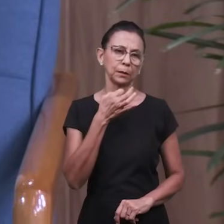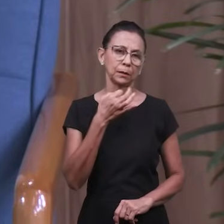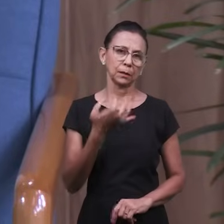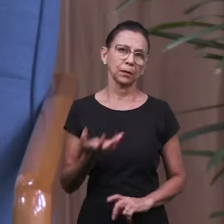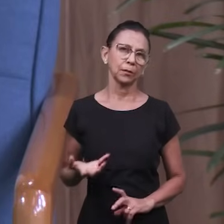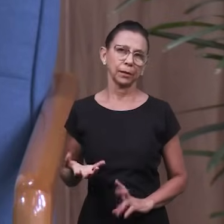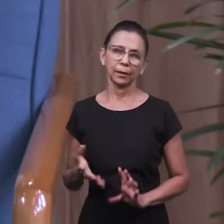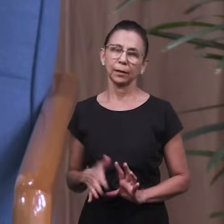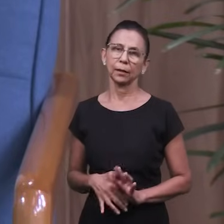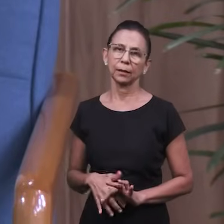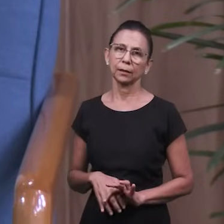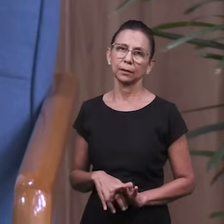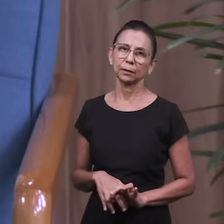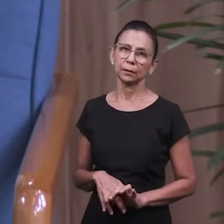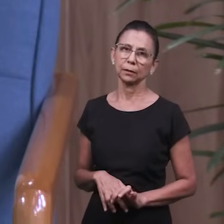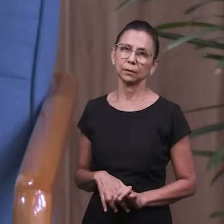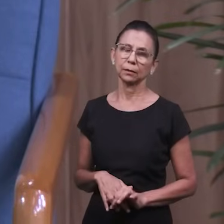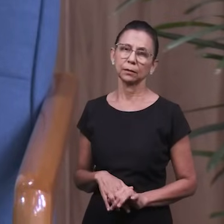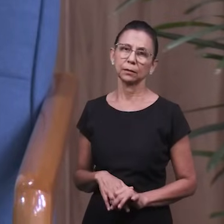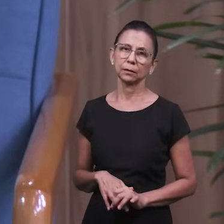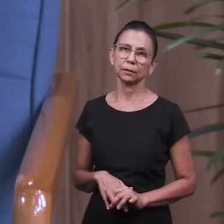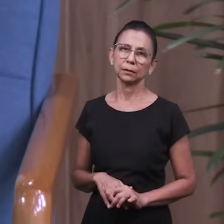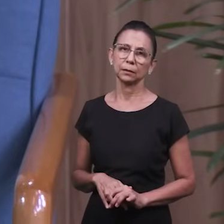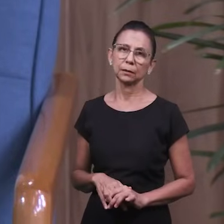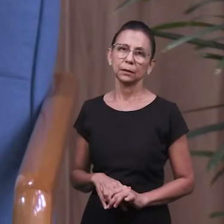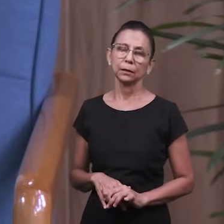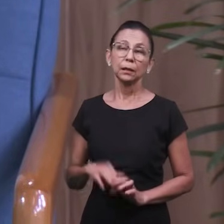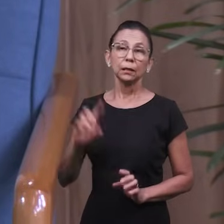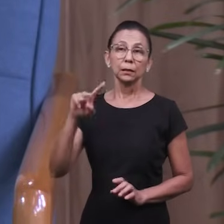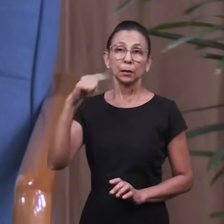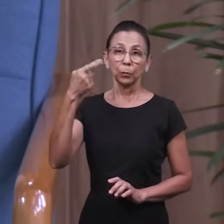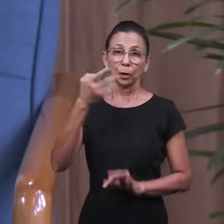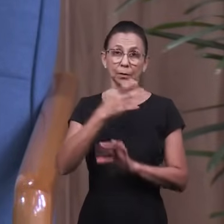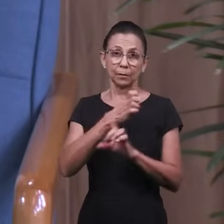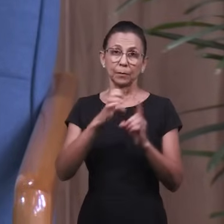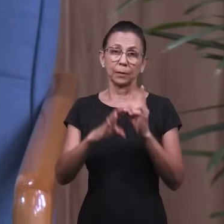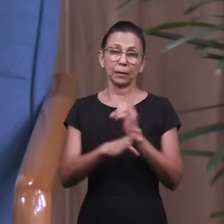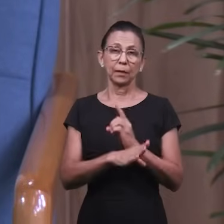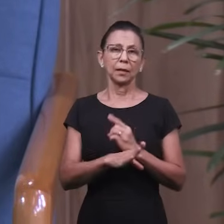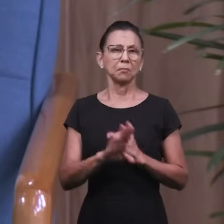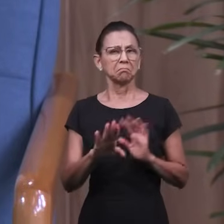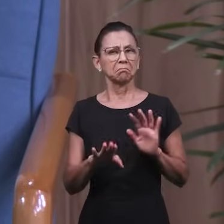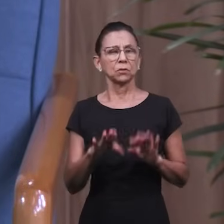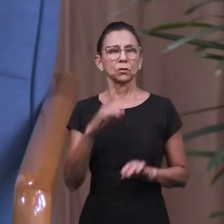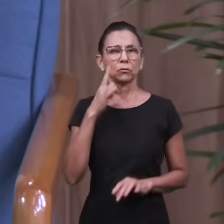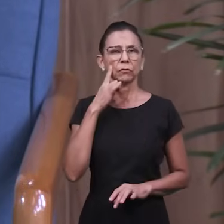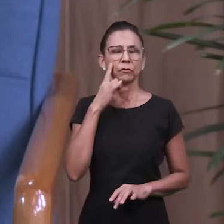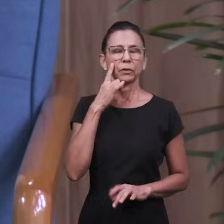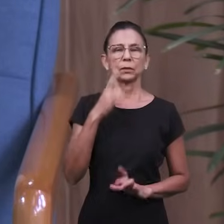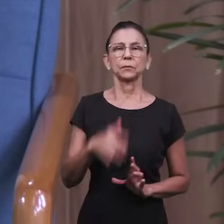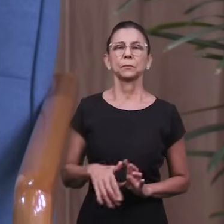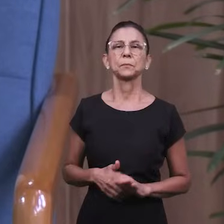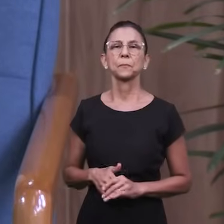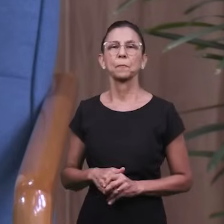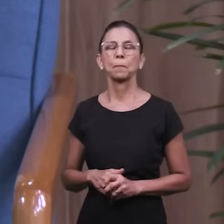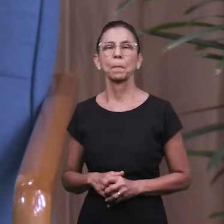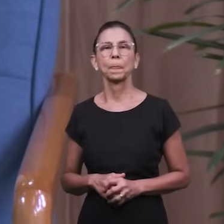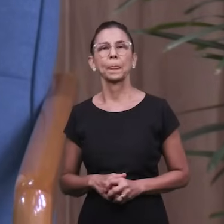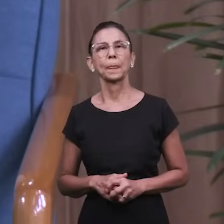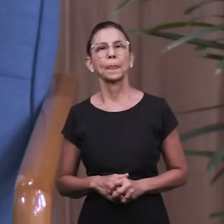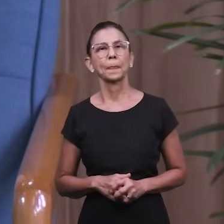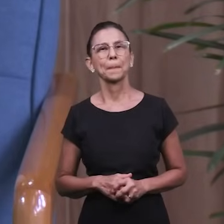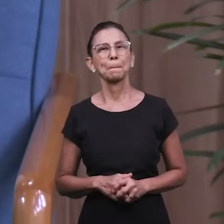e que deverá ser abordado, inclusive, na próxima Escola Bíblica Dominical,